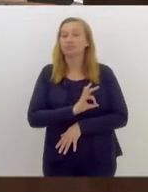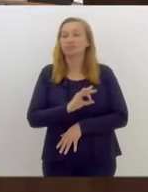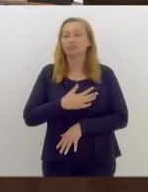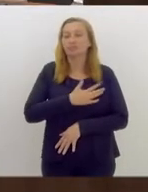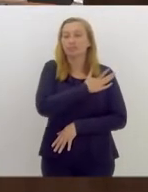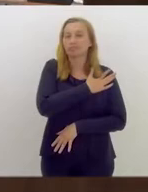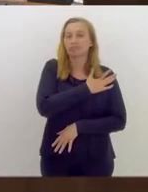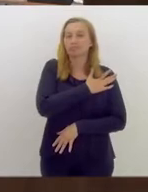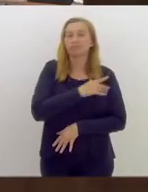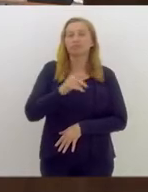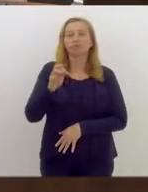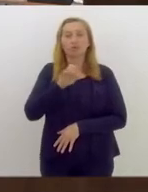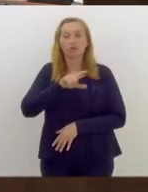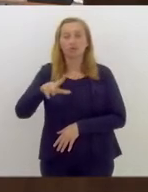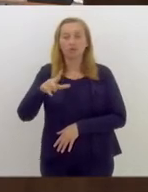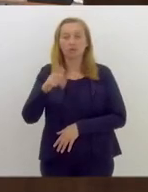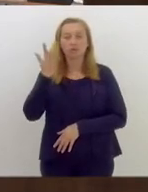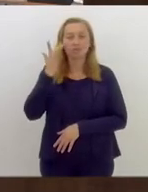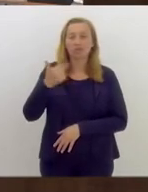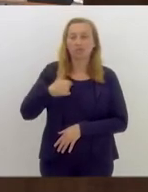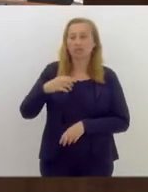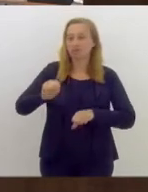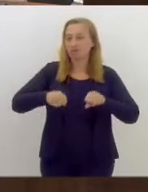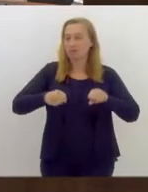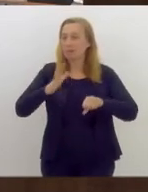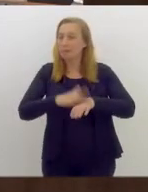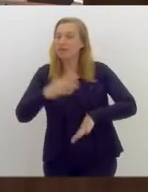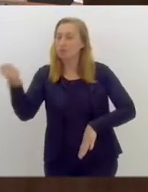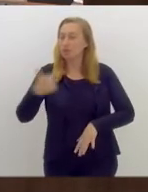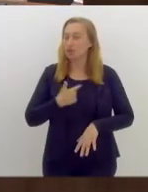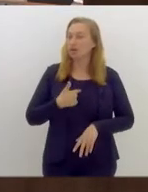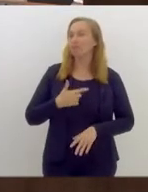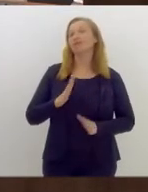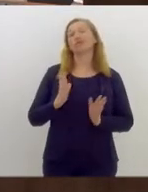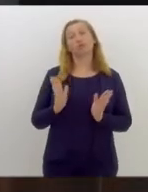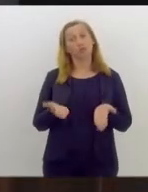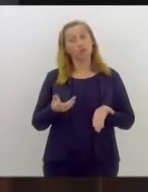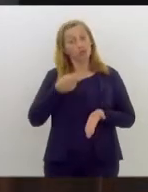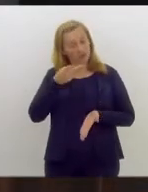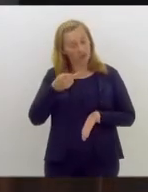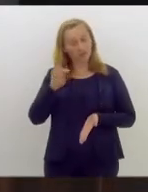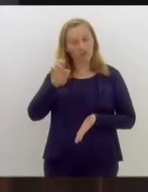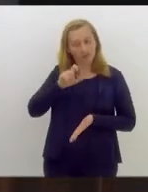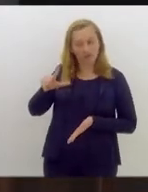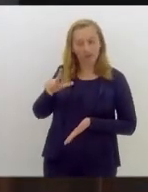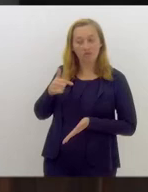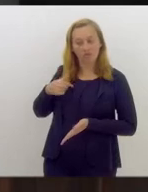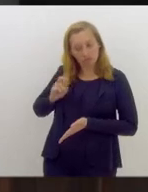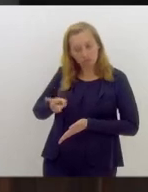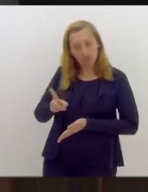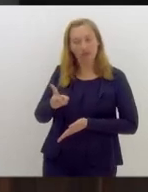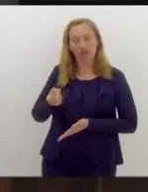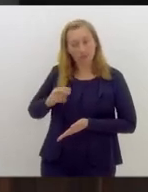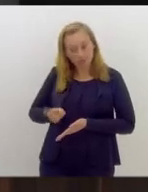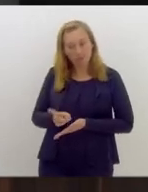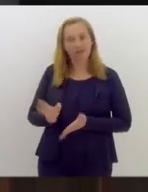Coronel sempre achando que andava mais de moto do que eu, mas até hoje eu tenho que dizer que... Certo, Coronel? Vamos continuar nessa